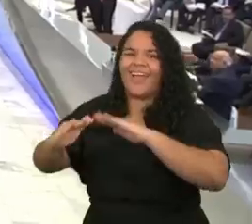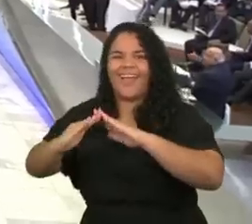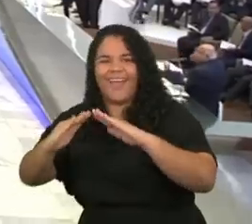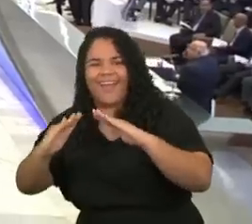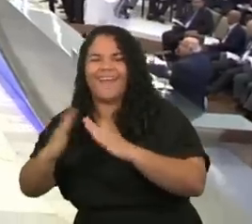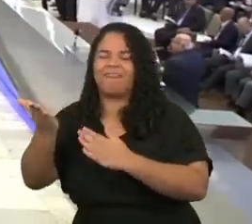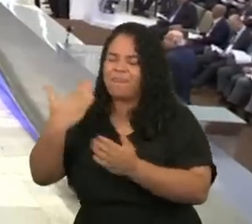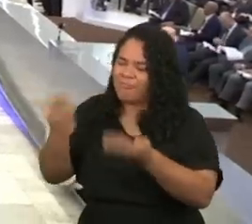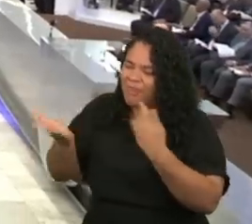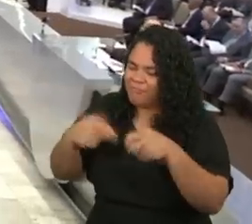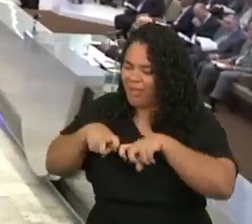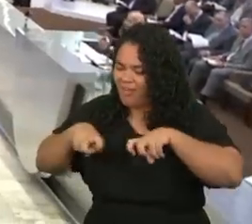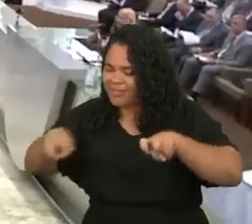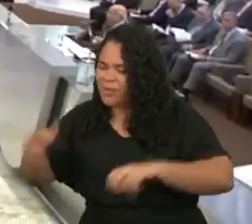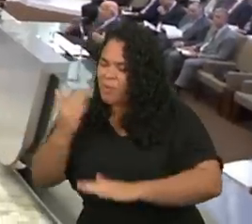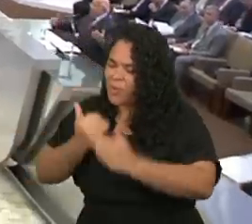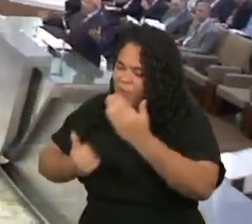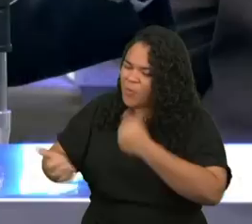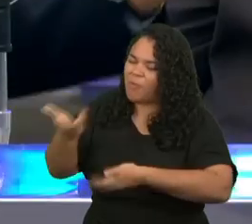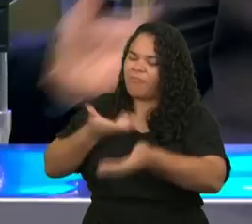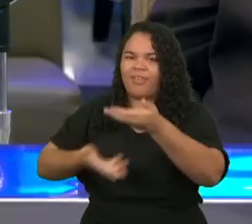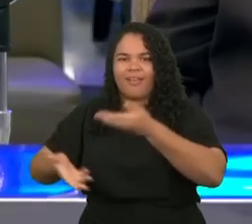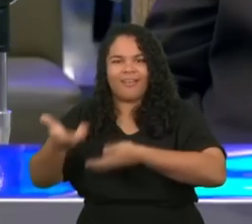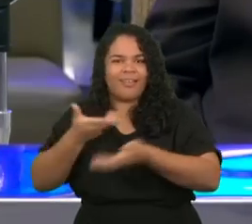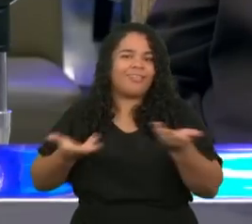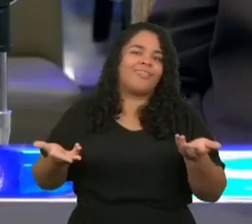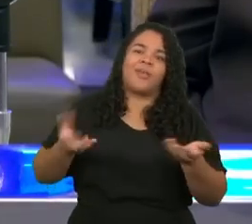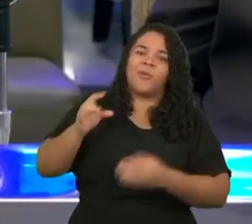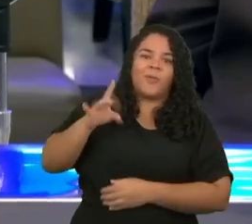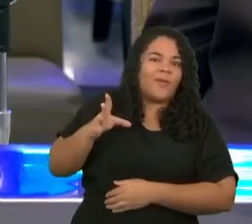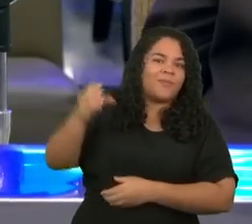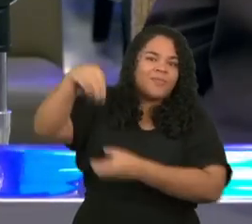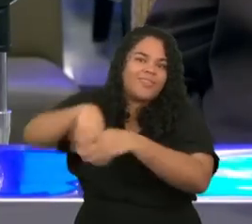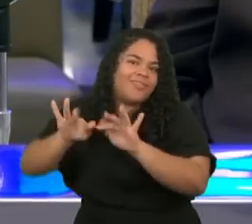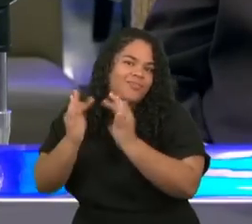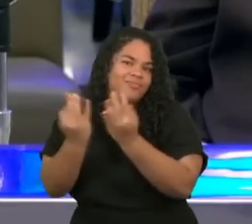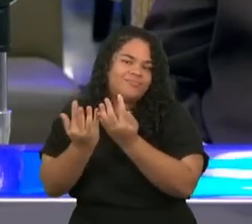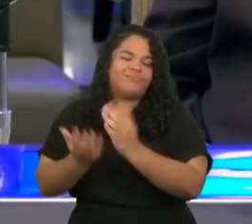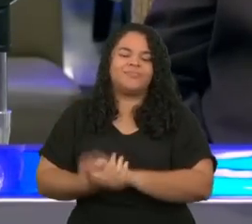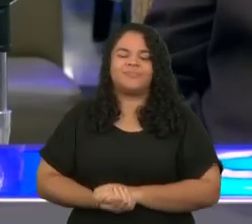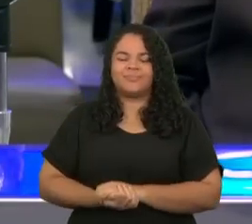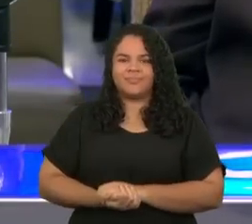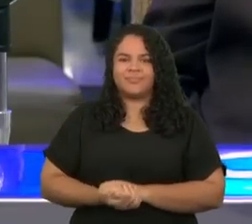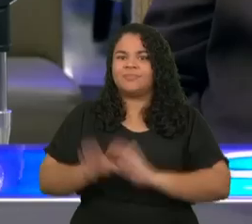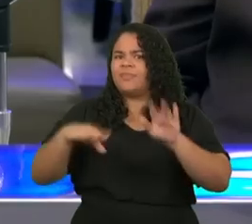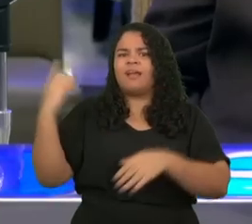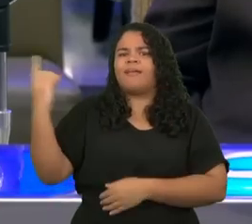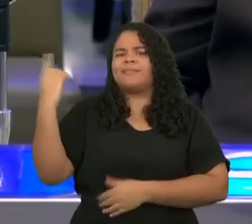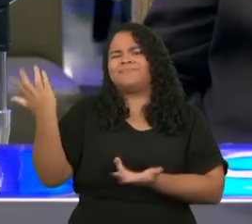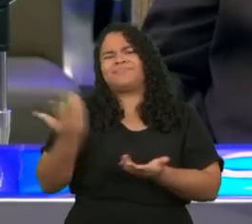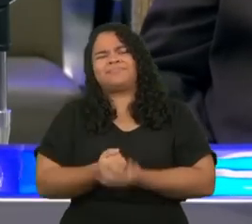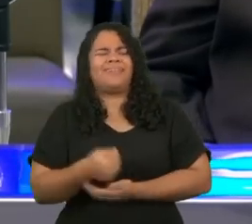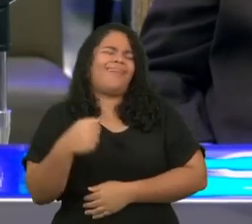sentava-se a mesa do rei que era pá era amizade ali dentro então esse menino é mesmo que ser